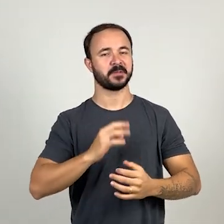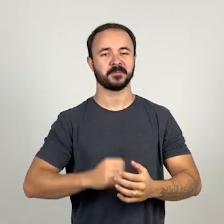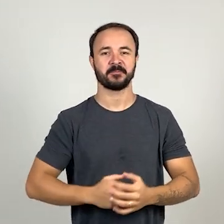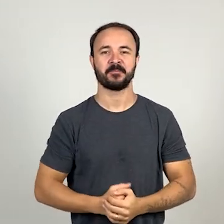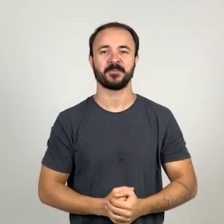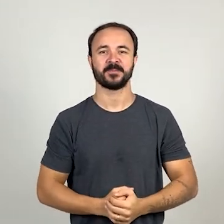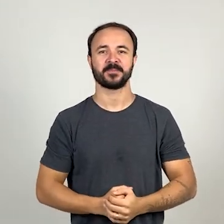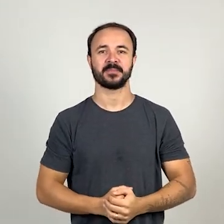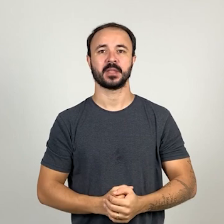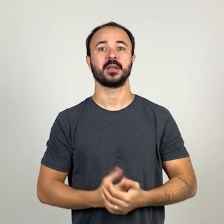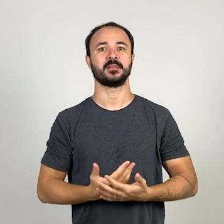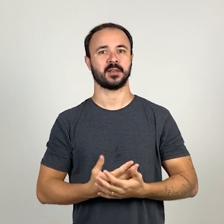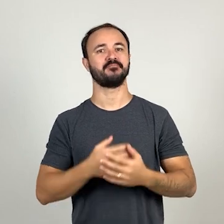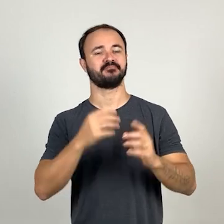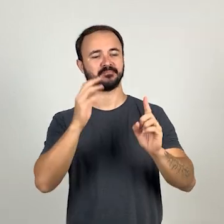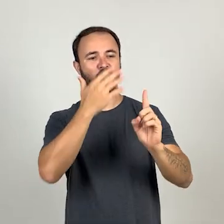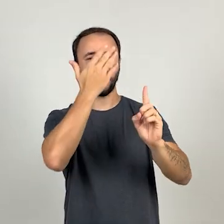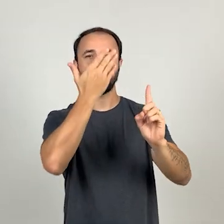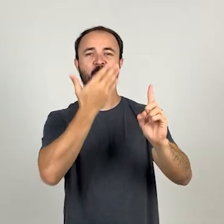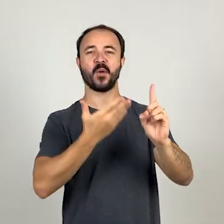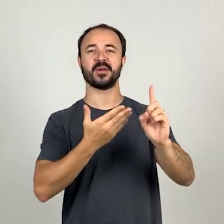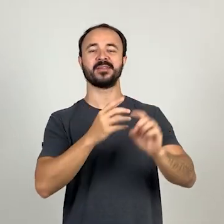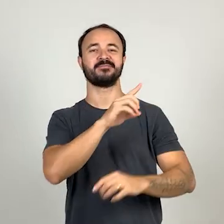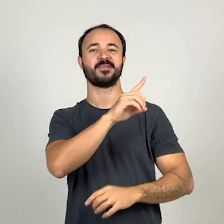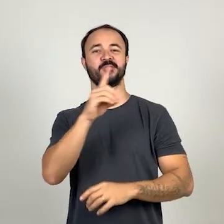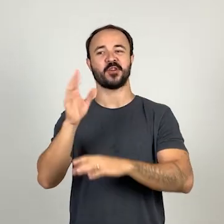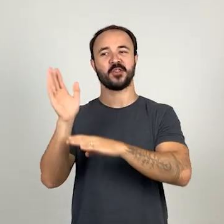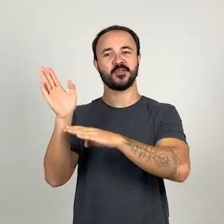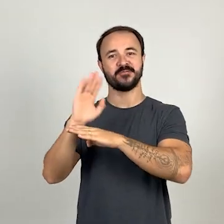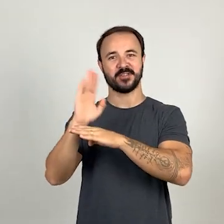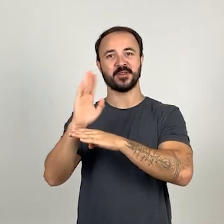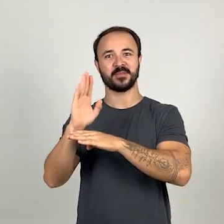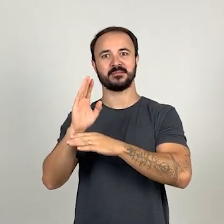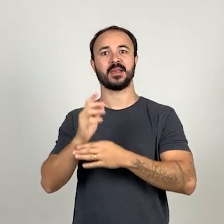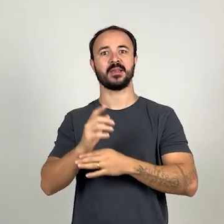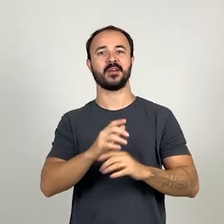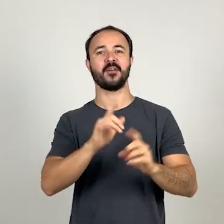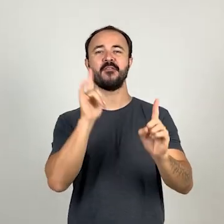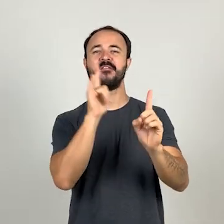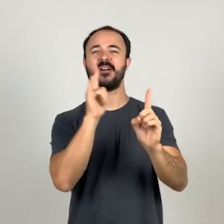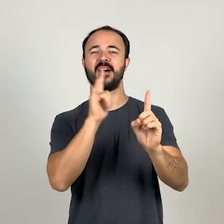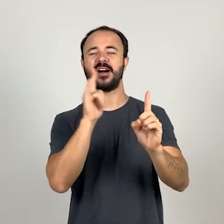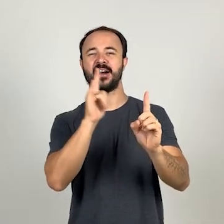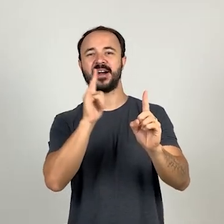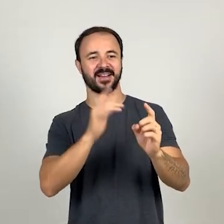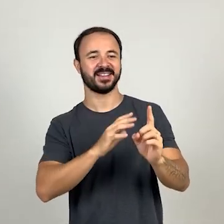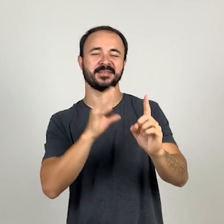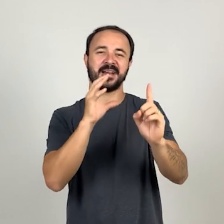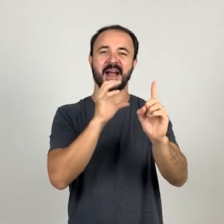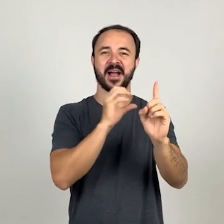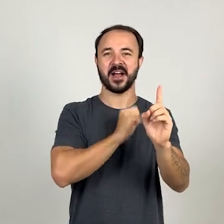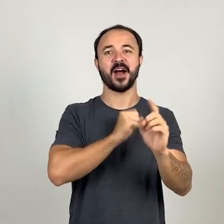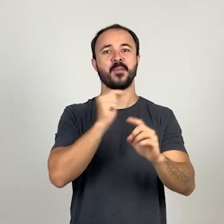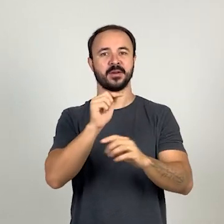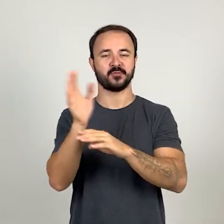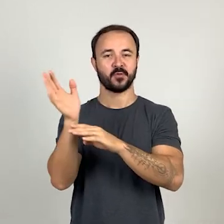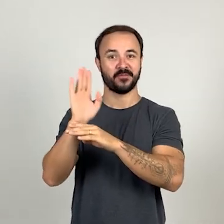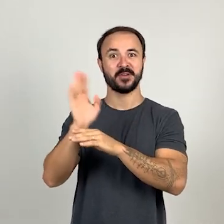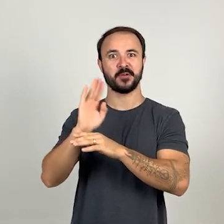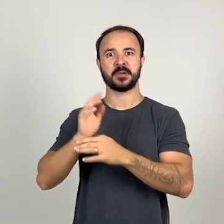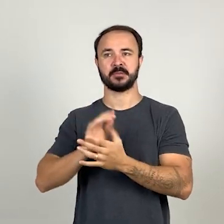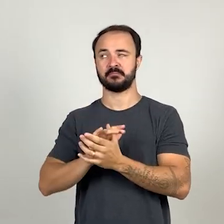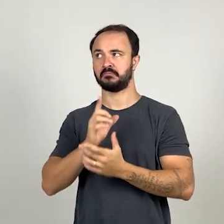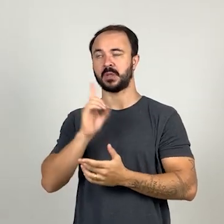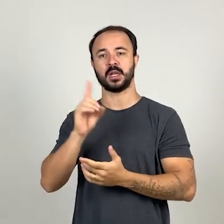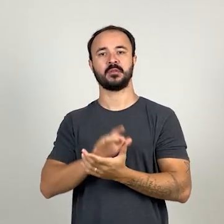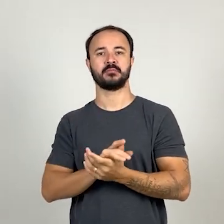dessa data, o dia do filme Star Wars. Os fãs comemoram nesse momento. Darth Vader também é um personagem